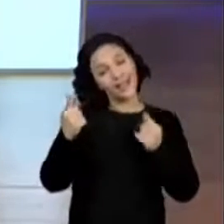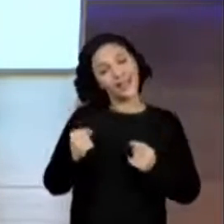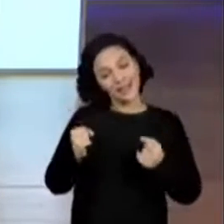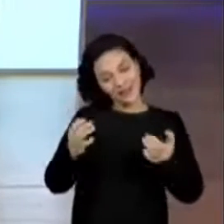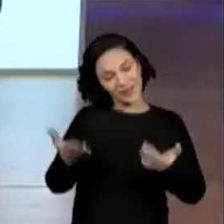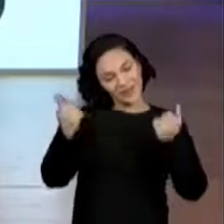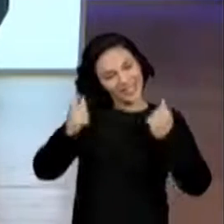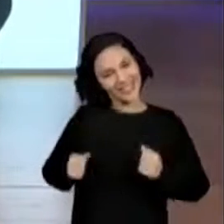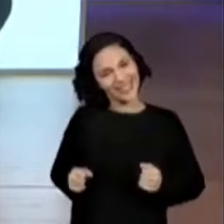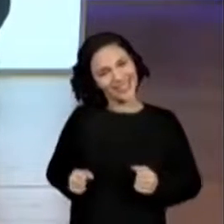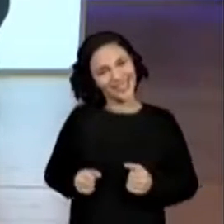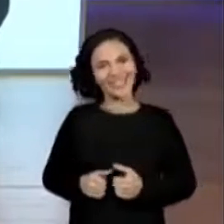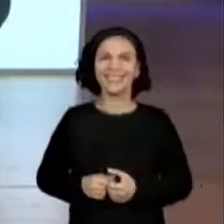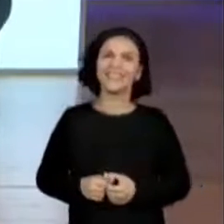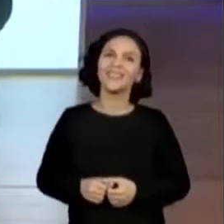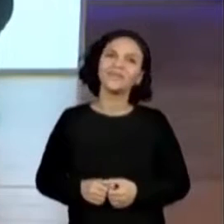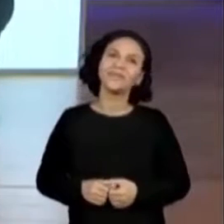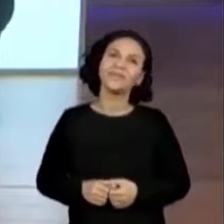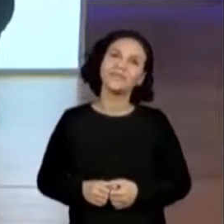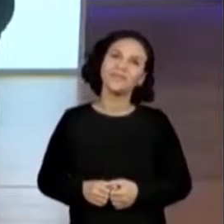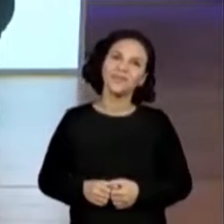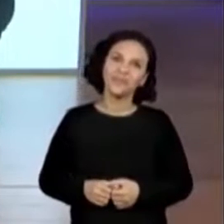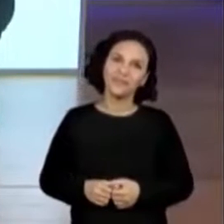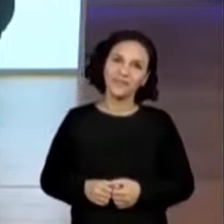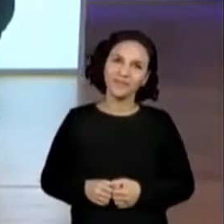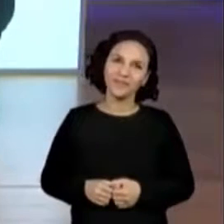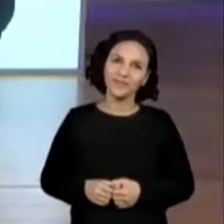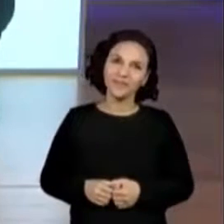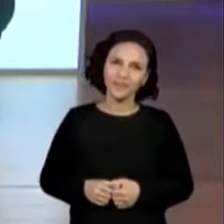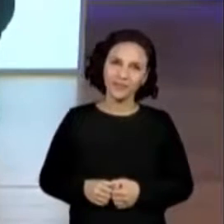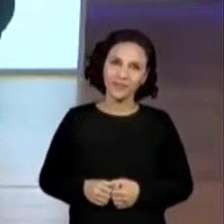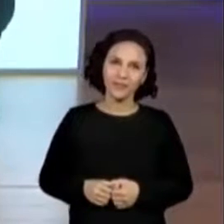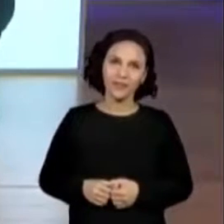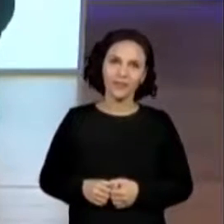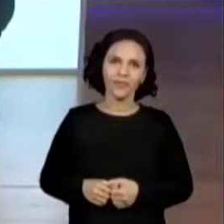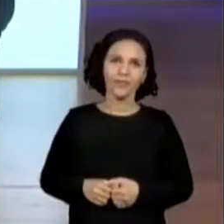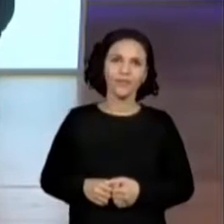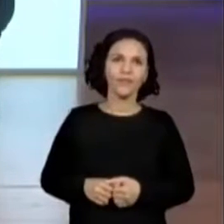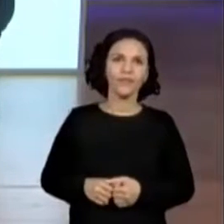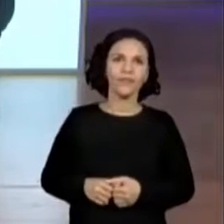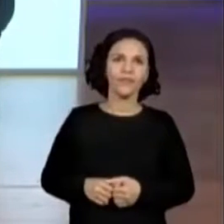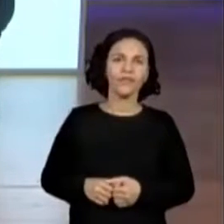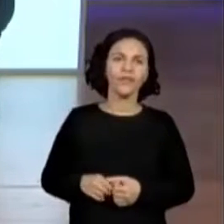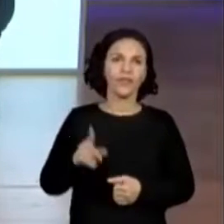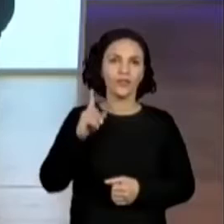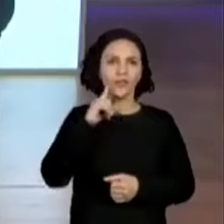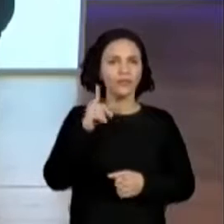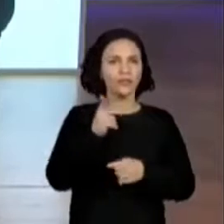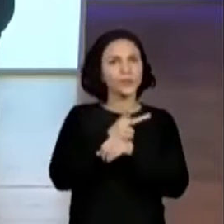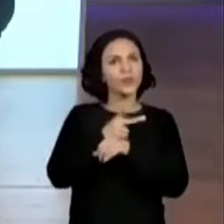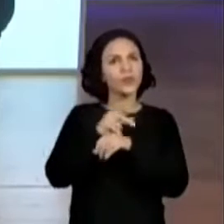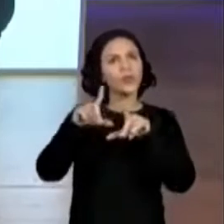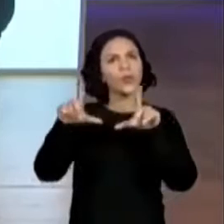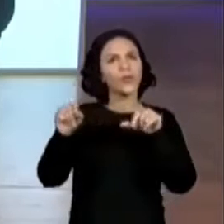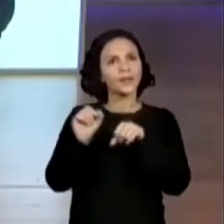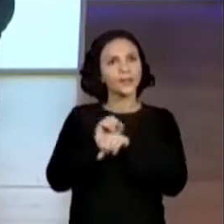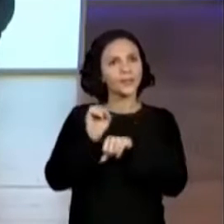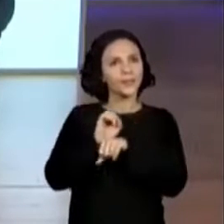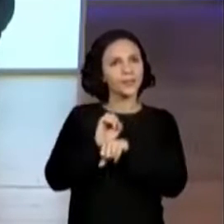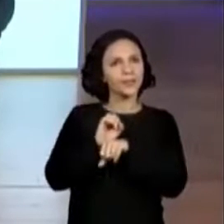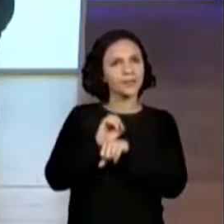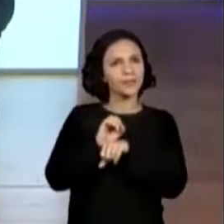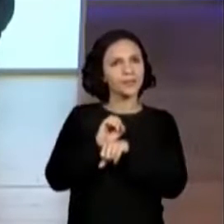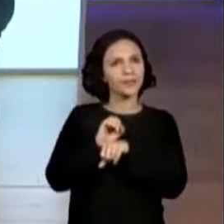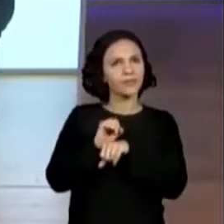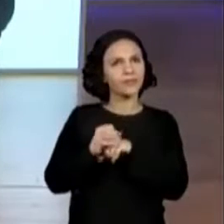Né? Vou até fazer biscoito para contar. Mas tá lá no finzinho, não tem problema, eu preciso